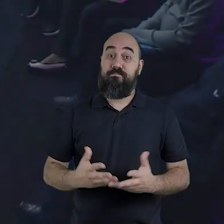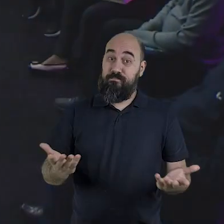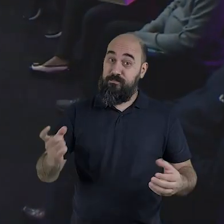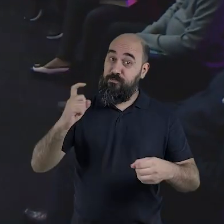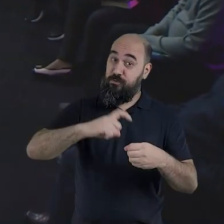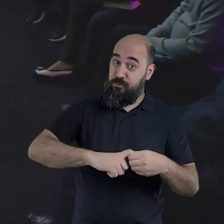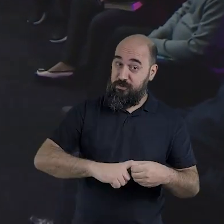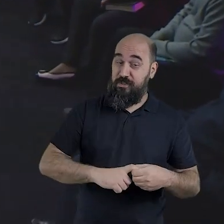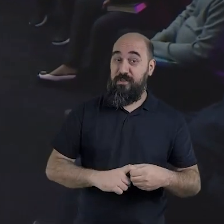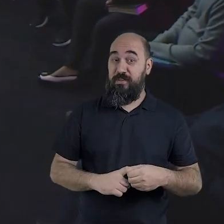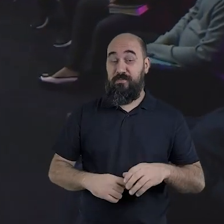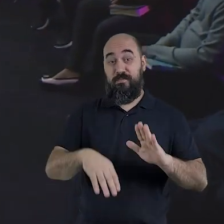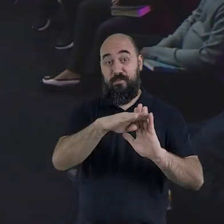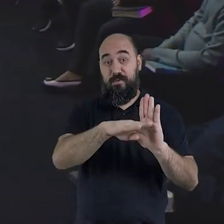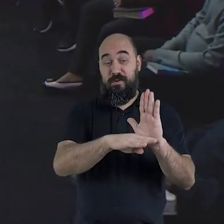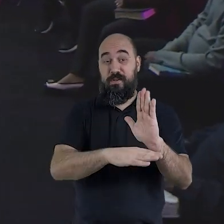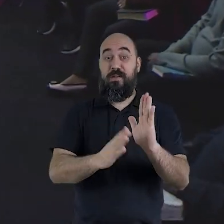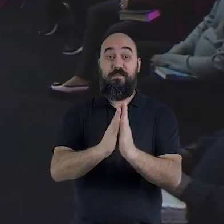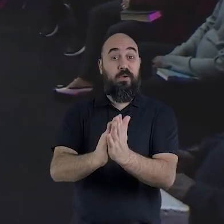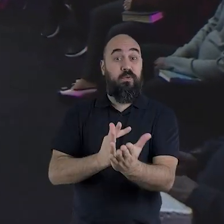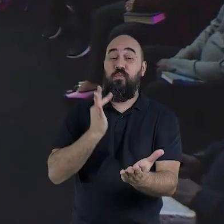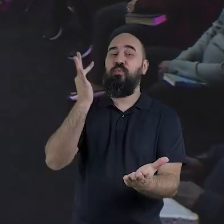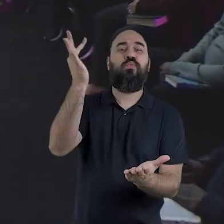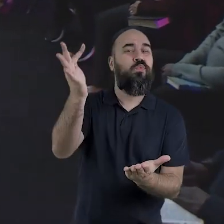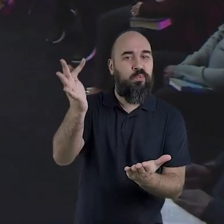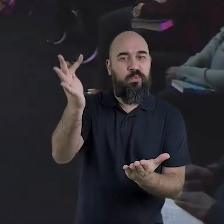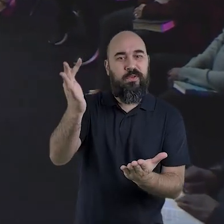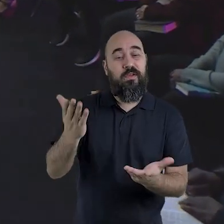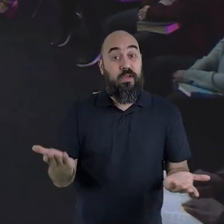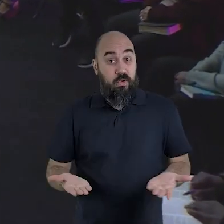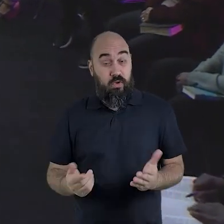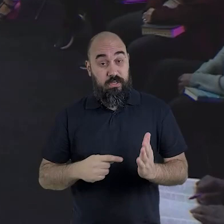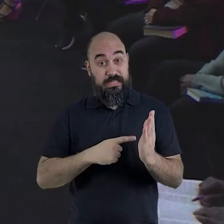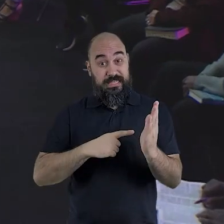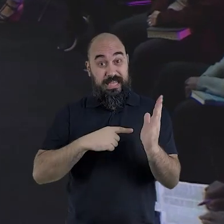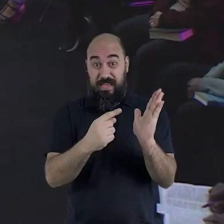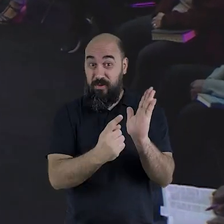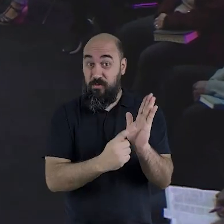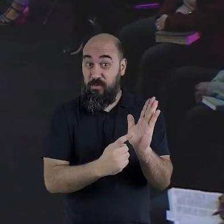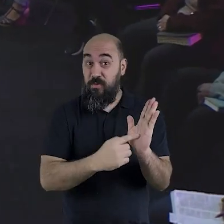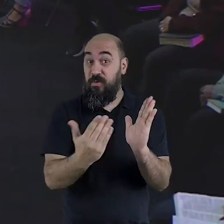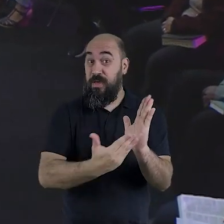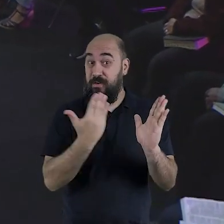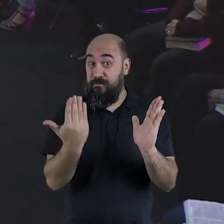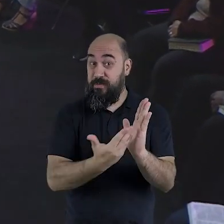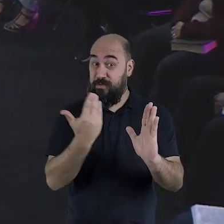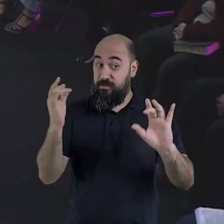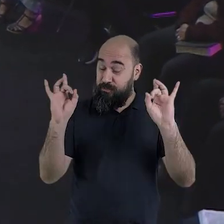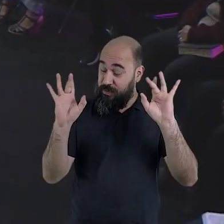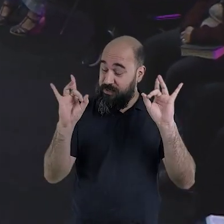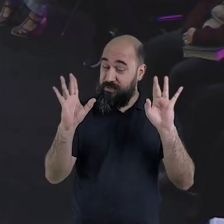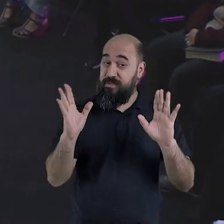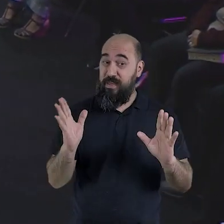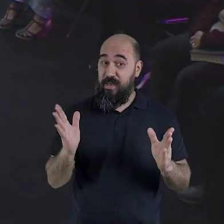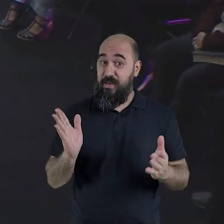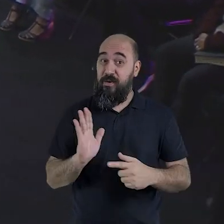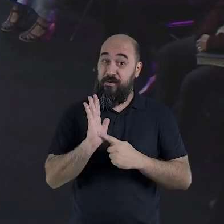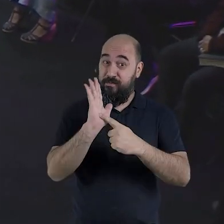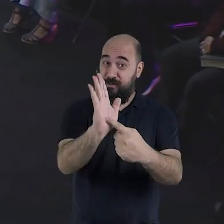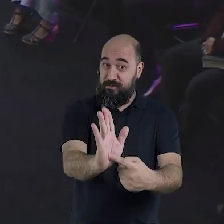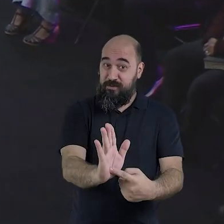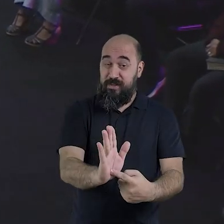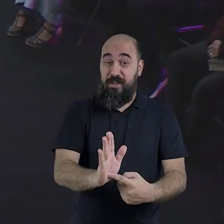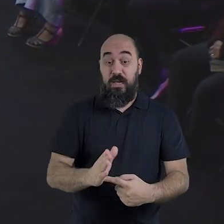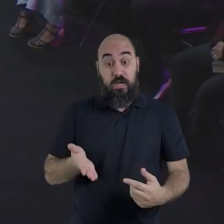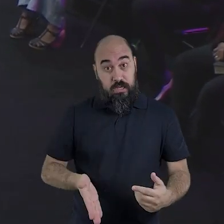Já estamos de volta com o programa A Arena do Futuro e eu tenho aqui nas minhas mãos uma revista muito especial, preparada aqui